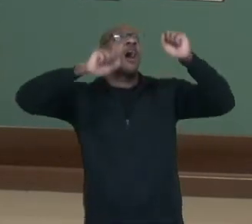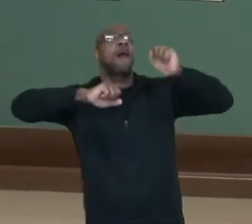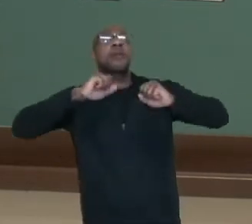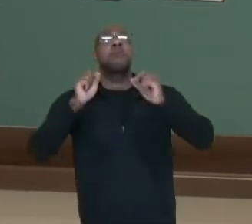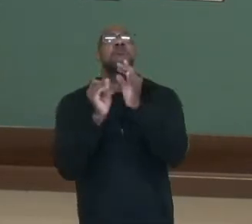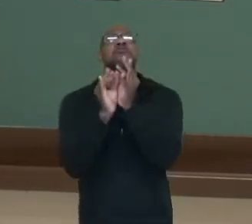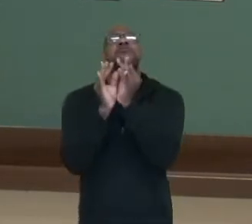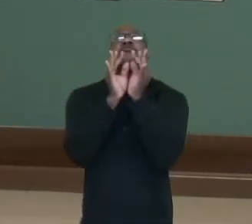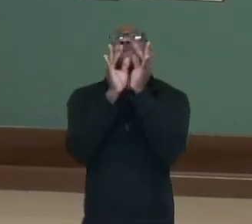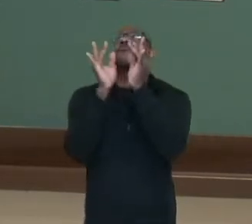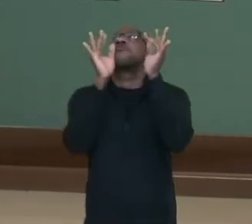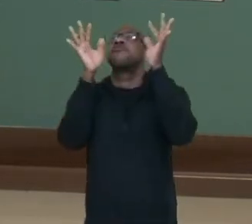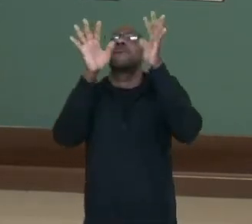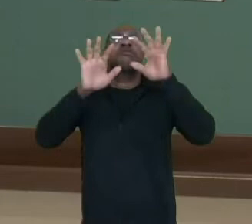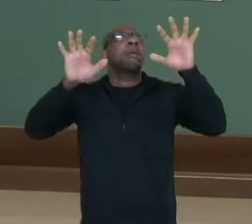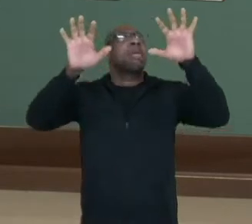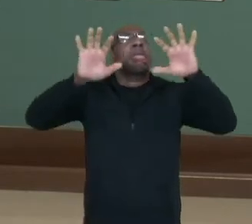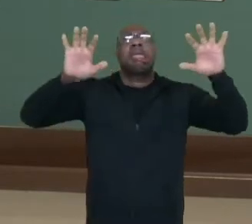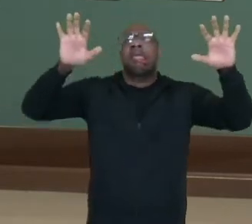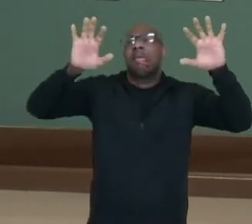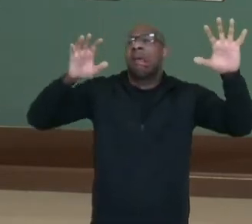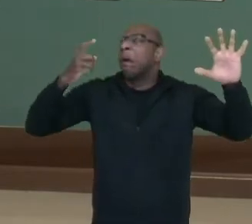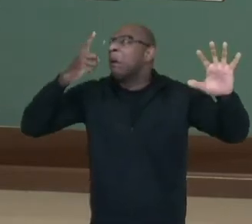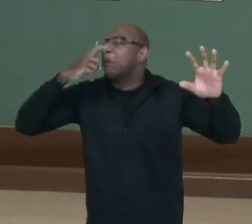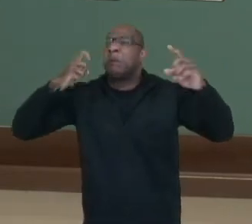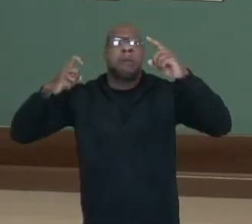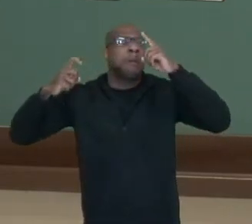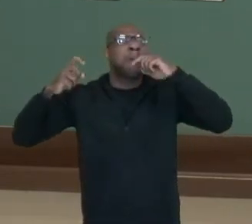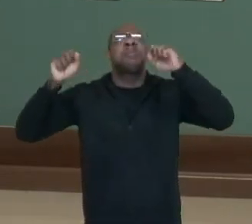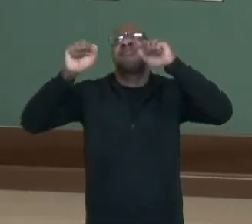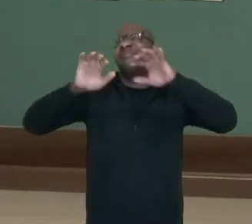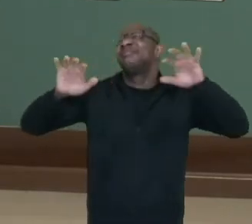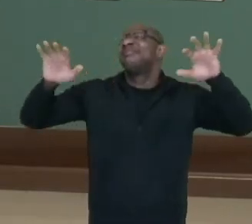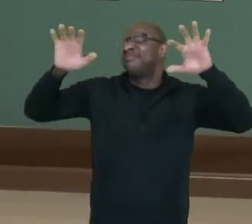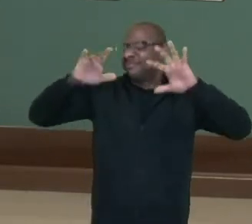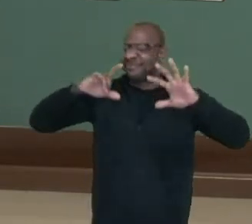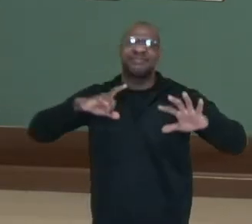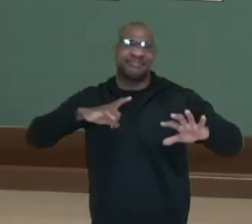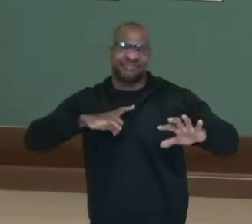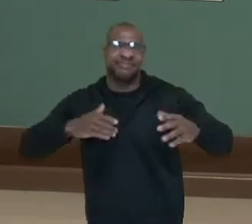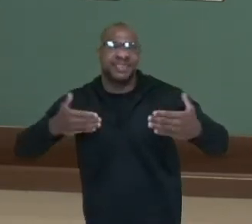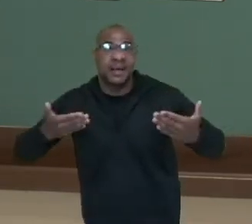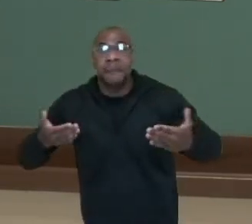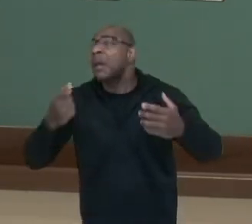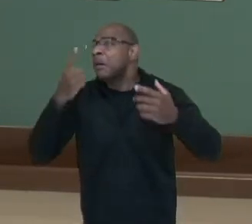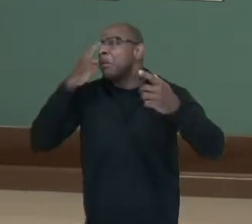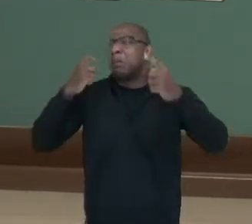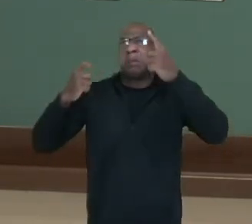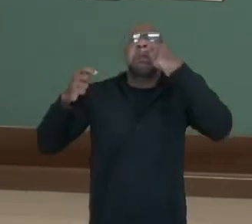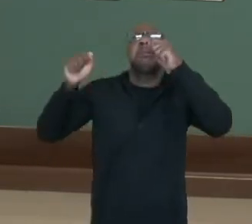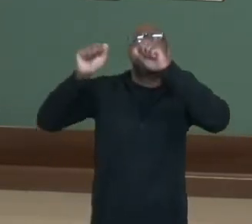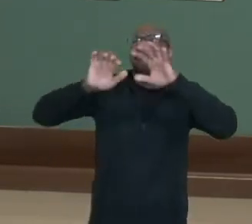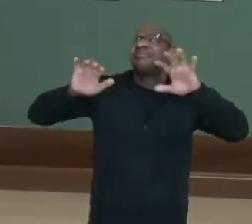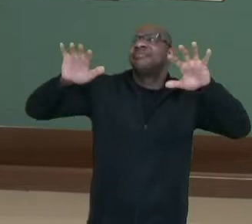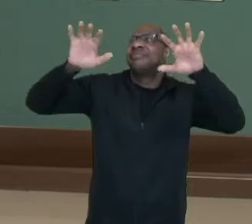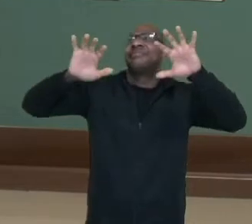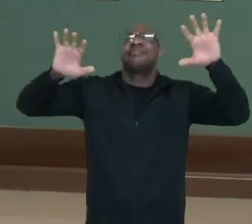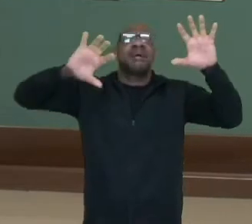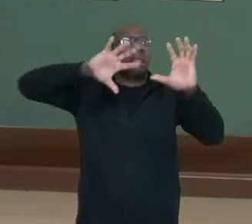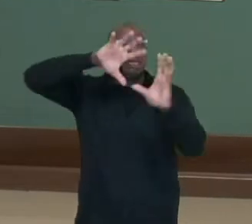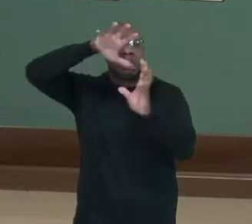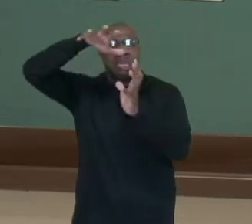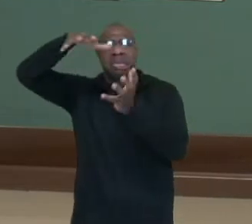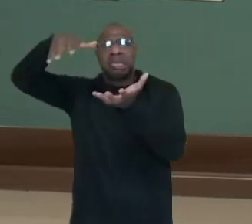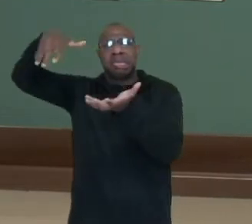liberadas aqui, e isso vai o quê? Poluir a atmosfera. Poluindo a atmosfera, né?